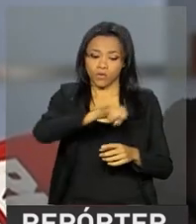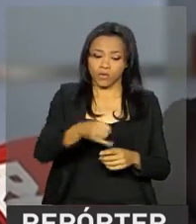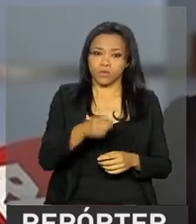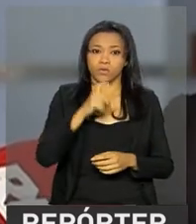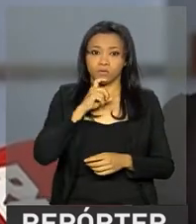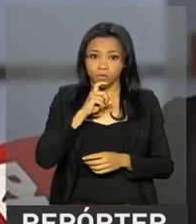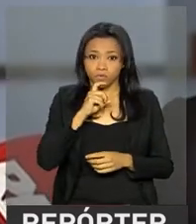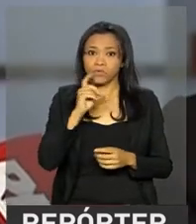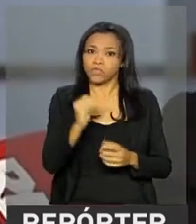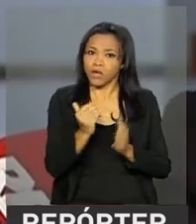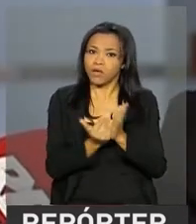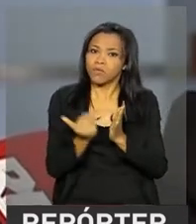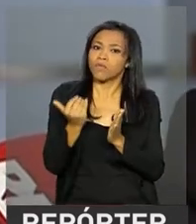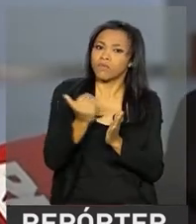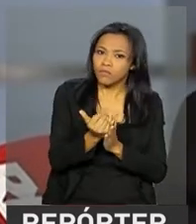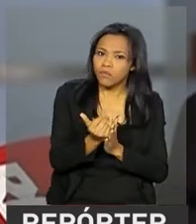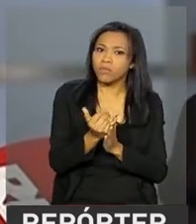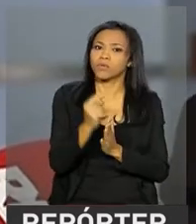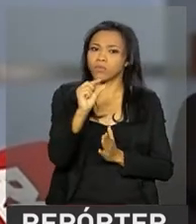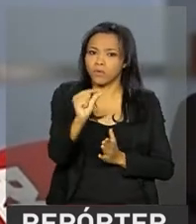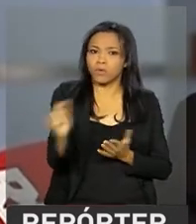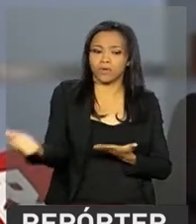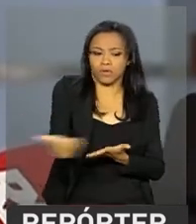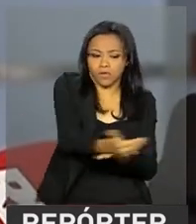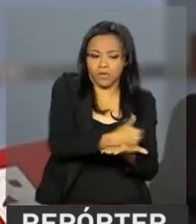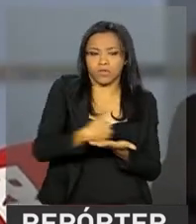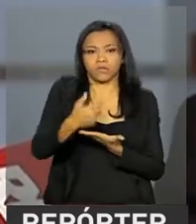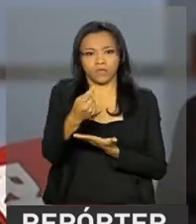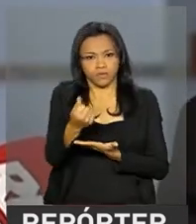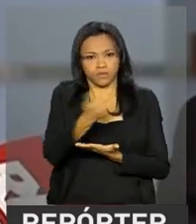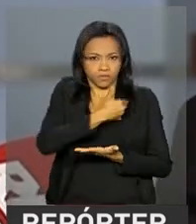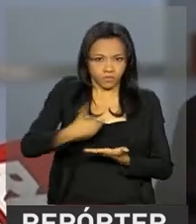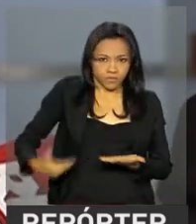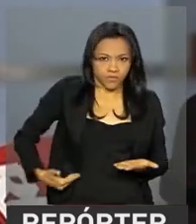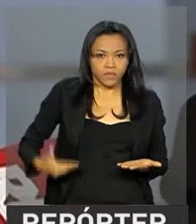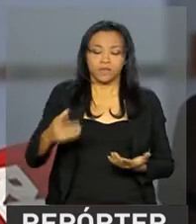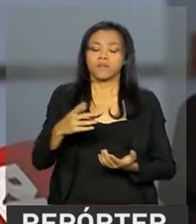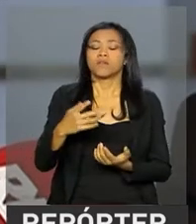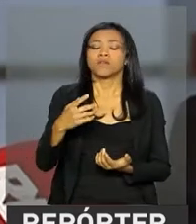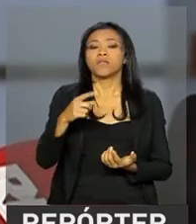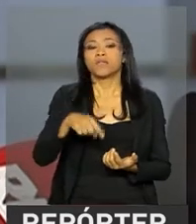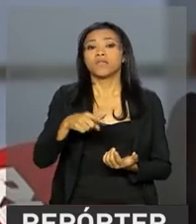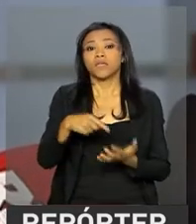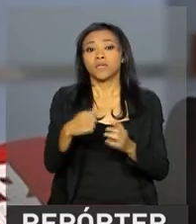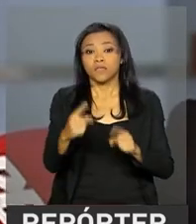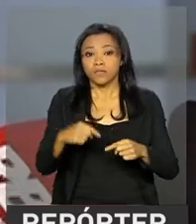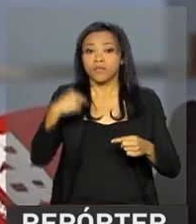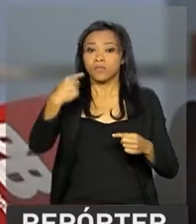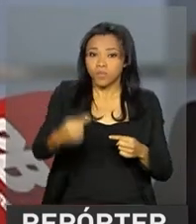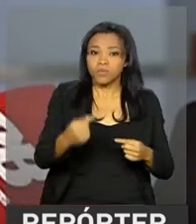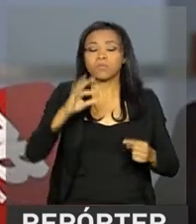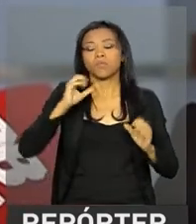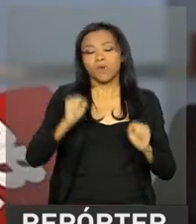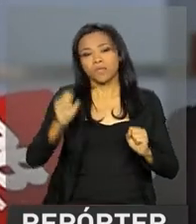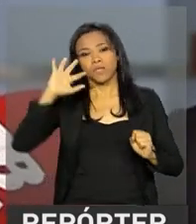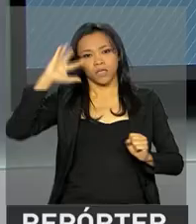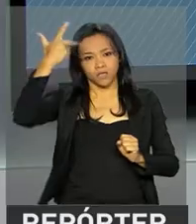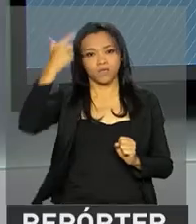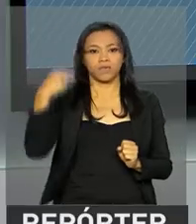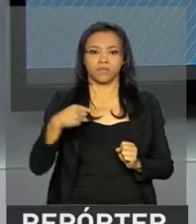retomou um pouco, e a nossa expectativa, portanto, é que a retomada da arrecadação possa resolver essa